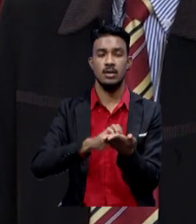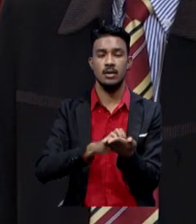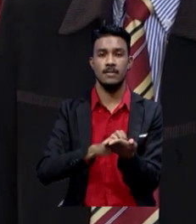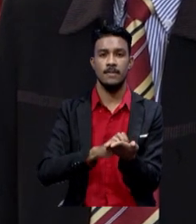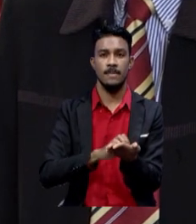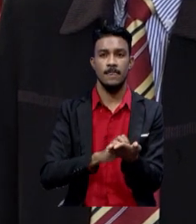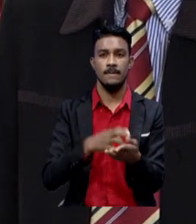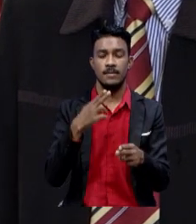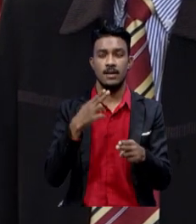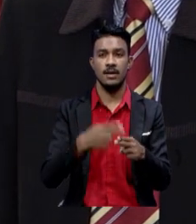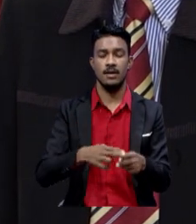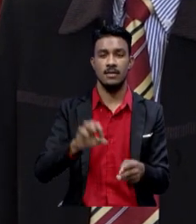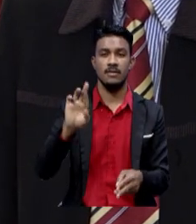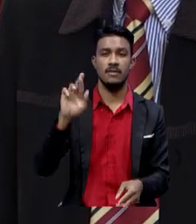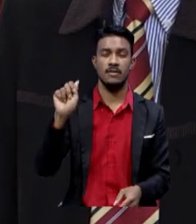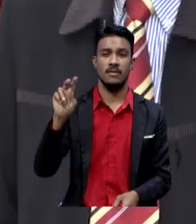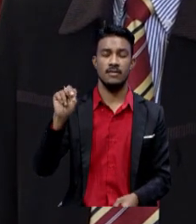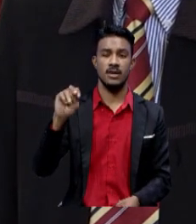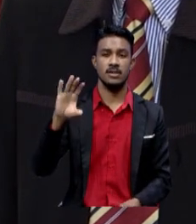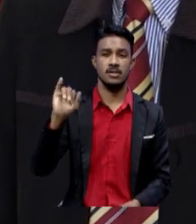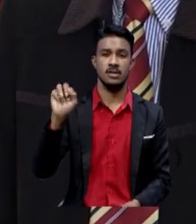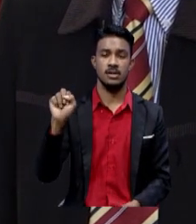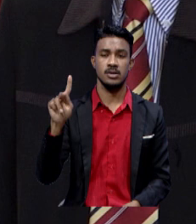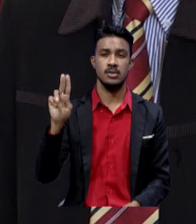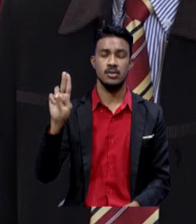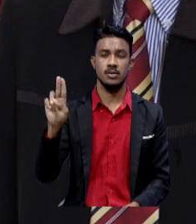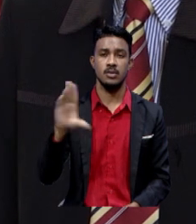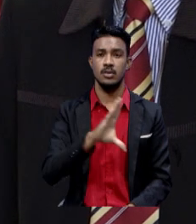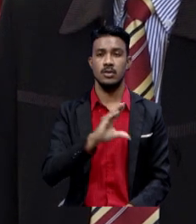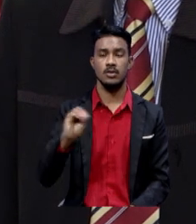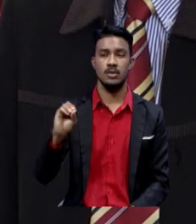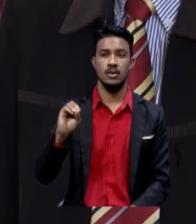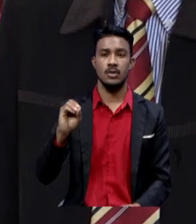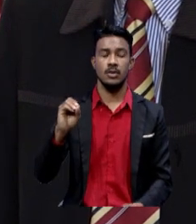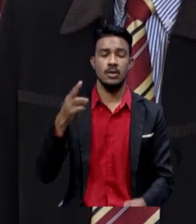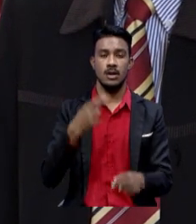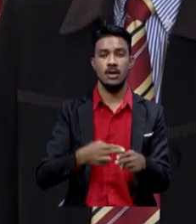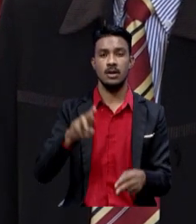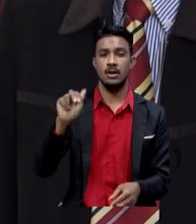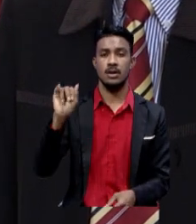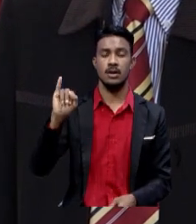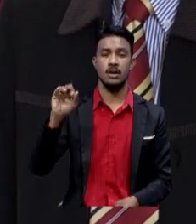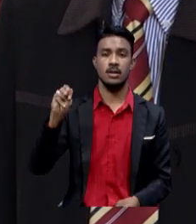irmão Francisco Husi Hatutan e agora Icos, irmão Raimundo Soki Husi Top,